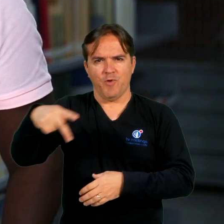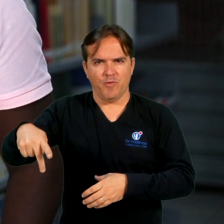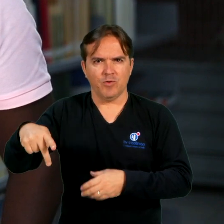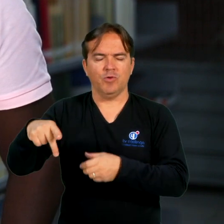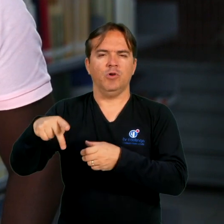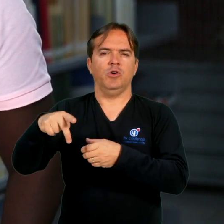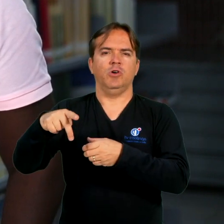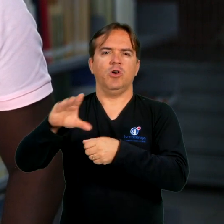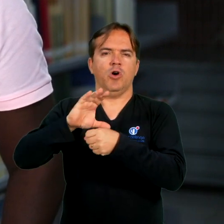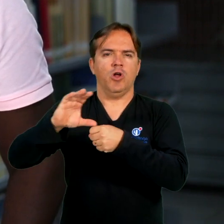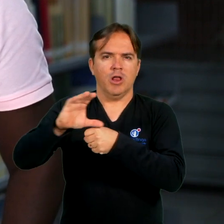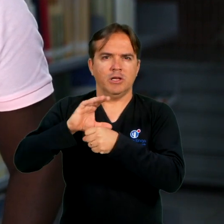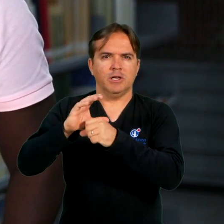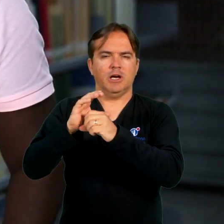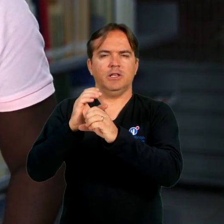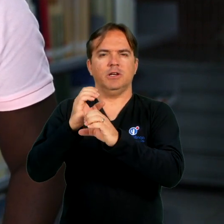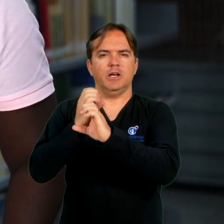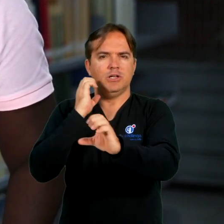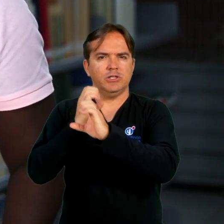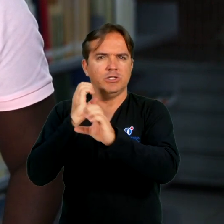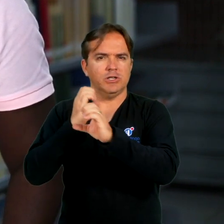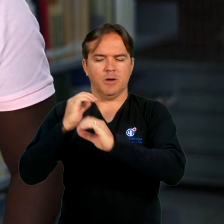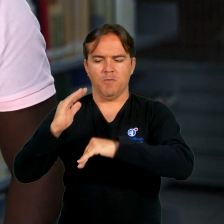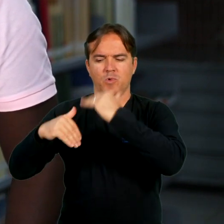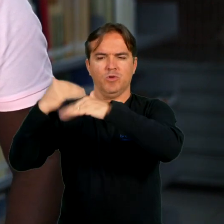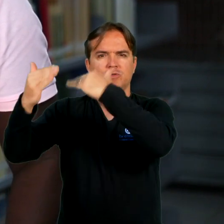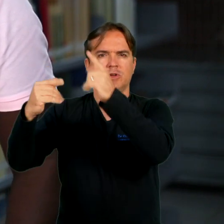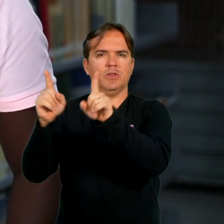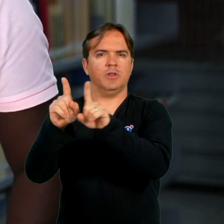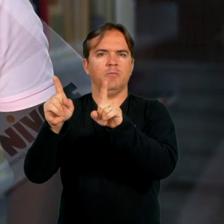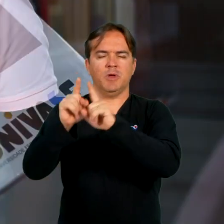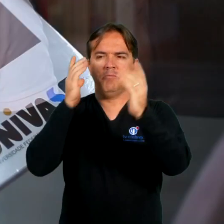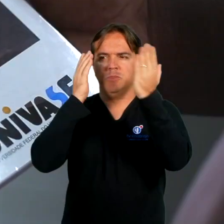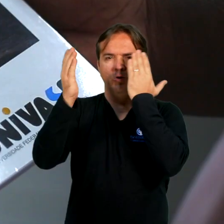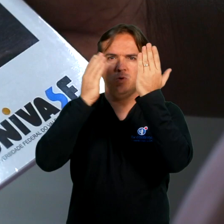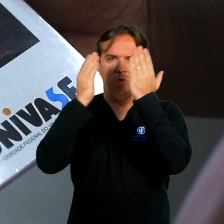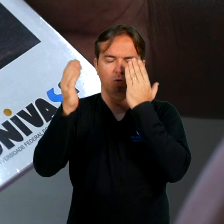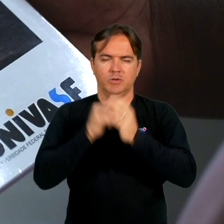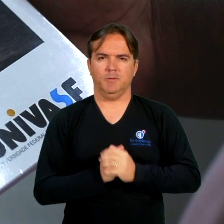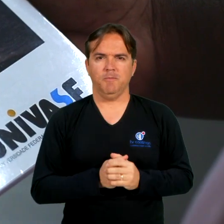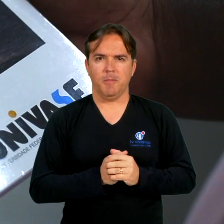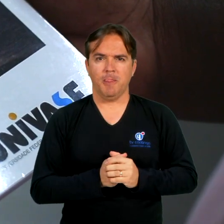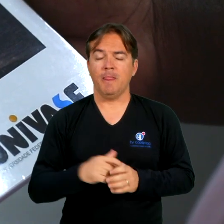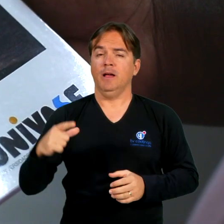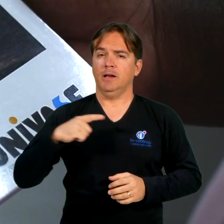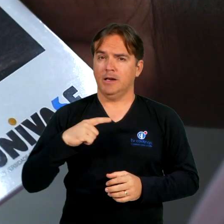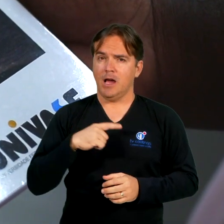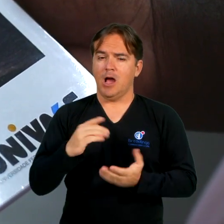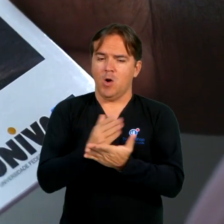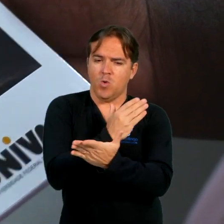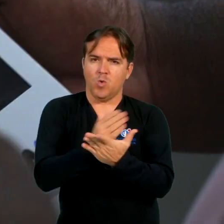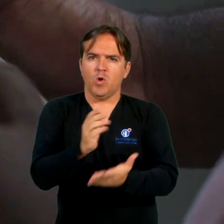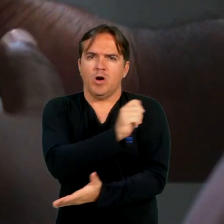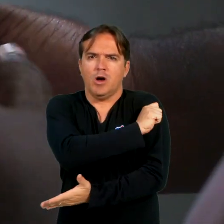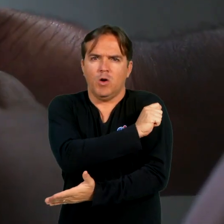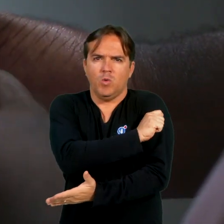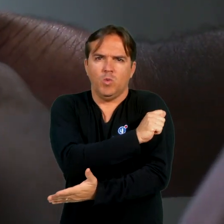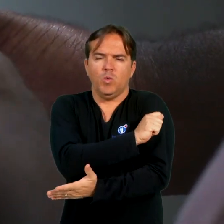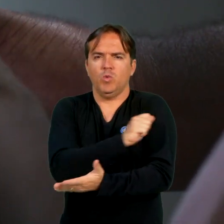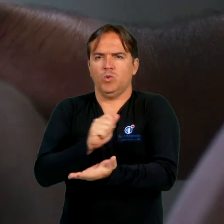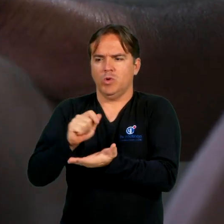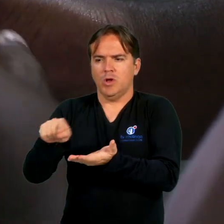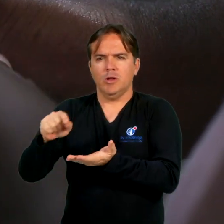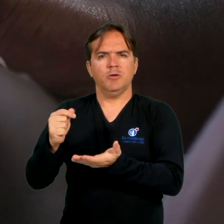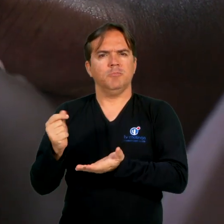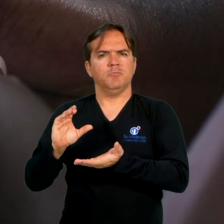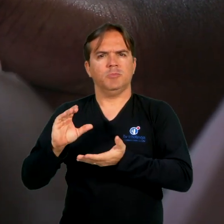de Produção e também do Colegiado de Psicologia. E conjuntamente com alunos que foram bolsistas de iniciação científica, produziram artigos